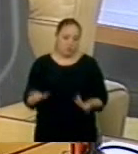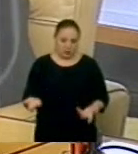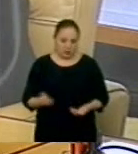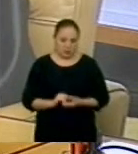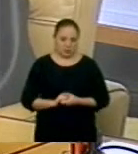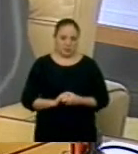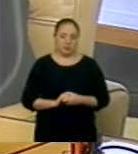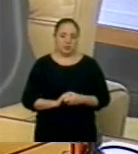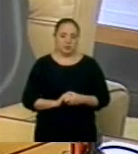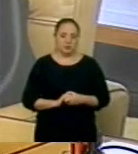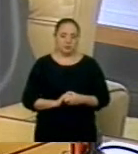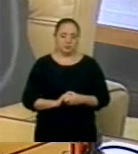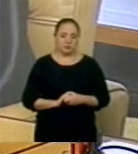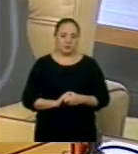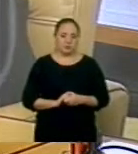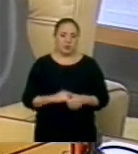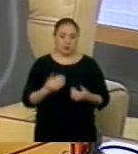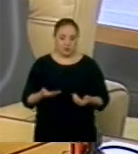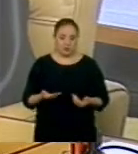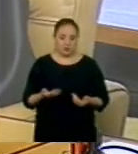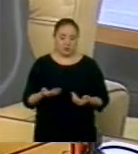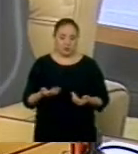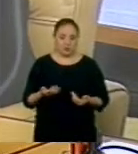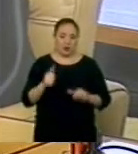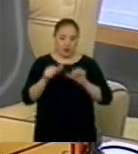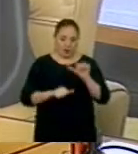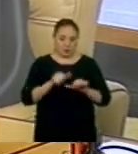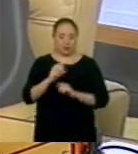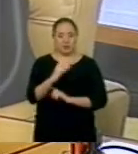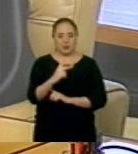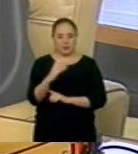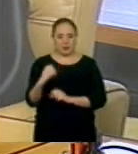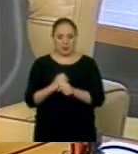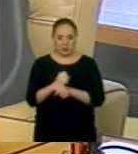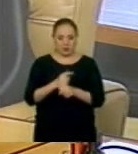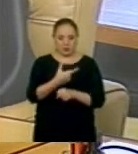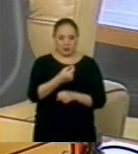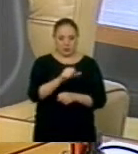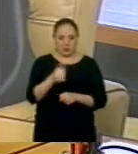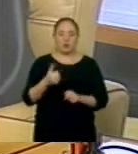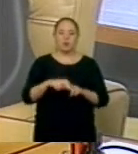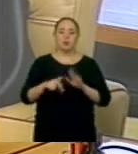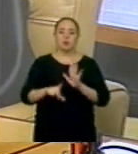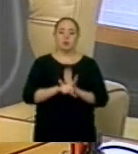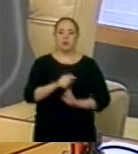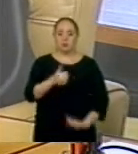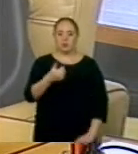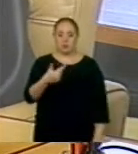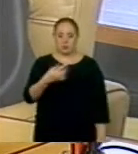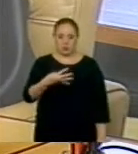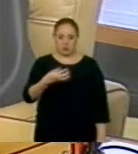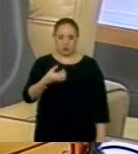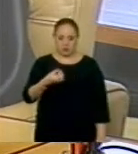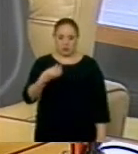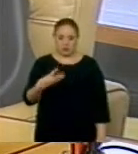Nessa linha, a reforma do Código de Processo Penal em 2011, promovida pela Lei 12.403, deu